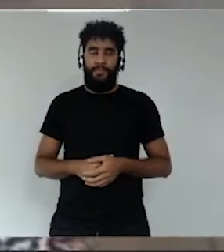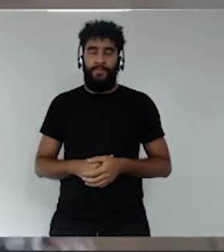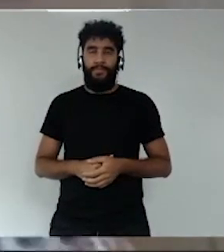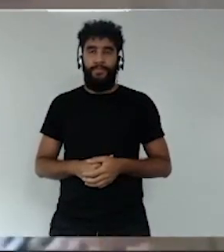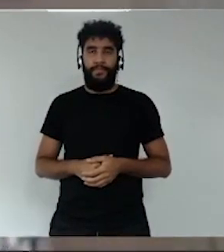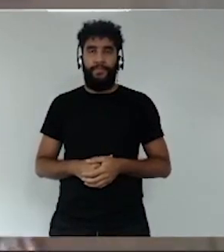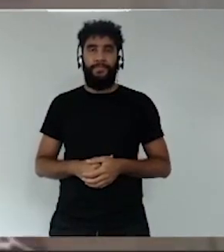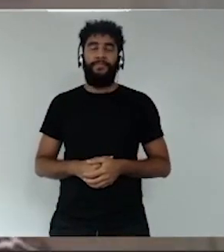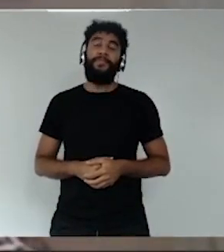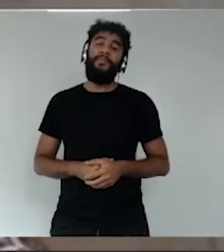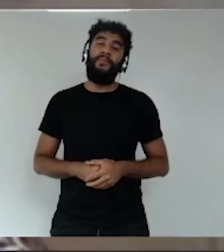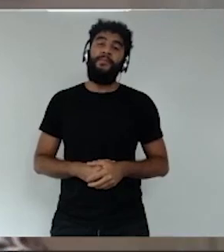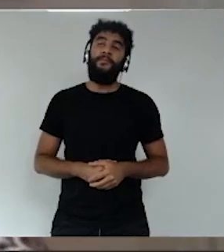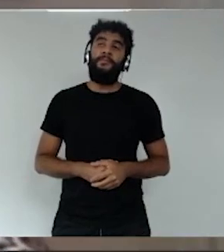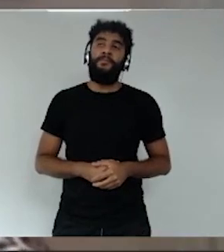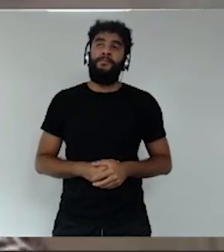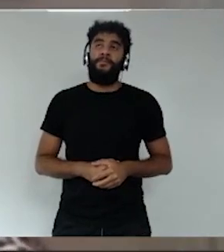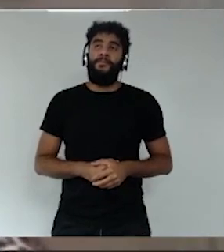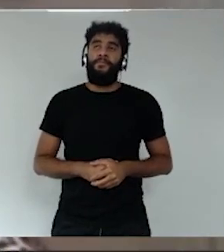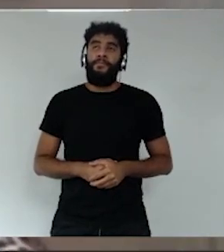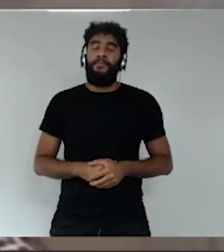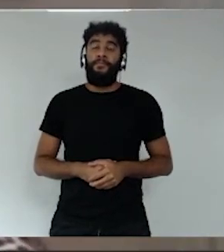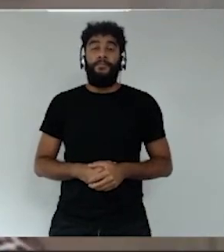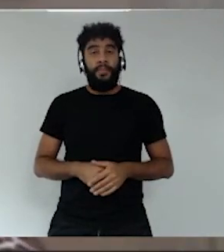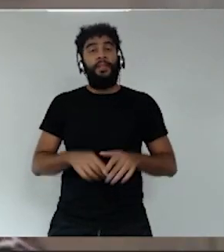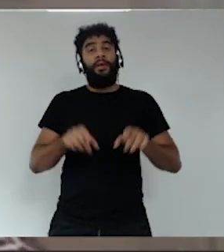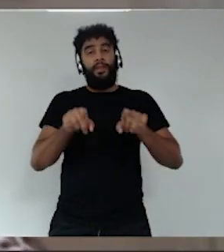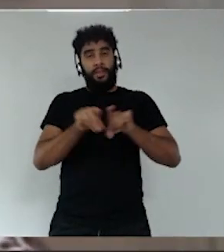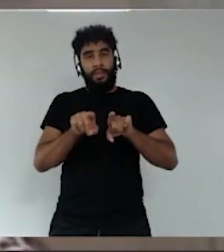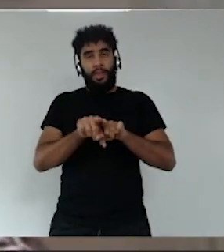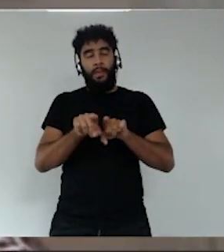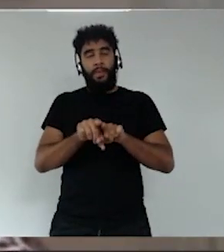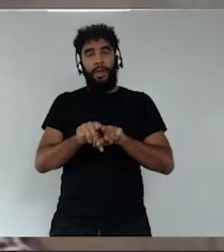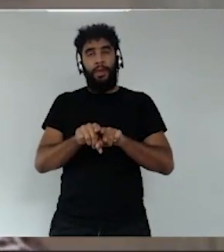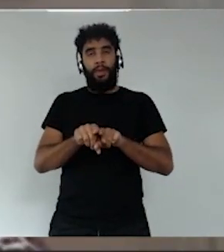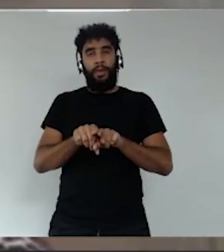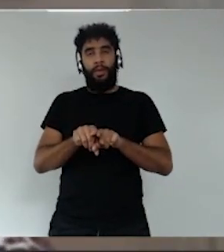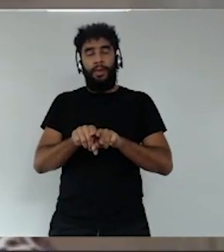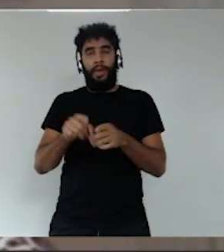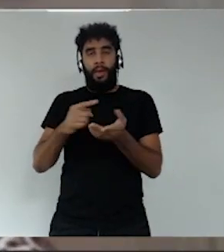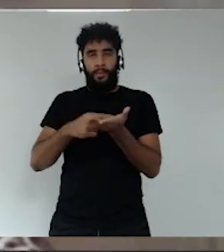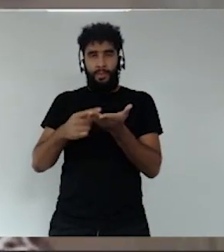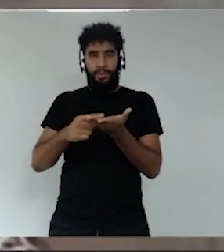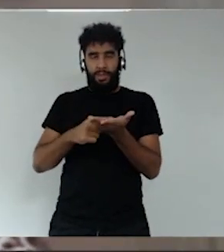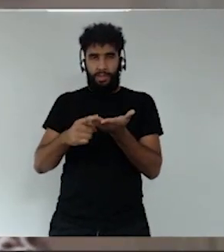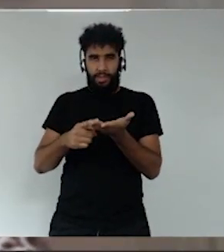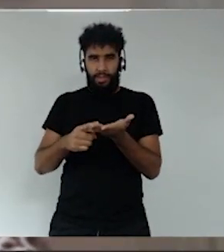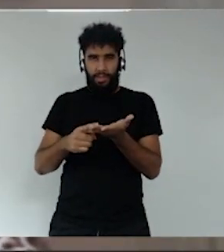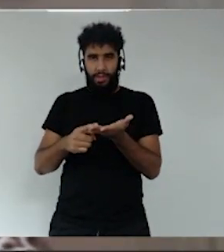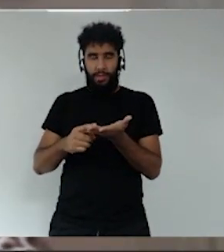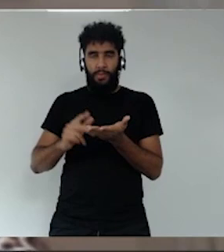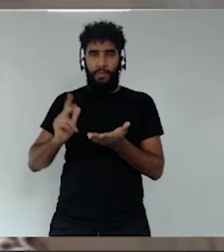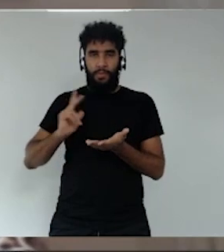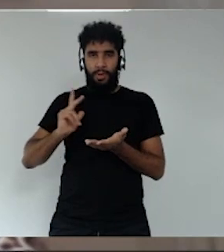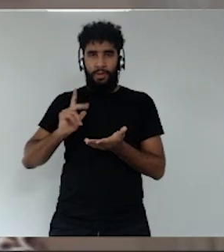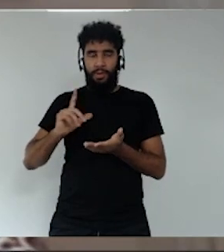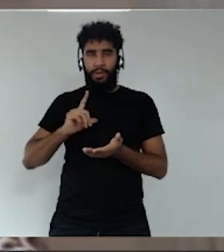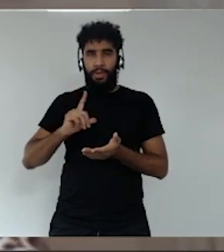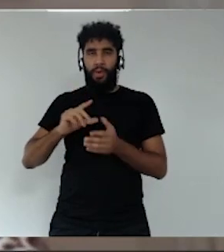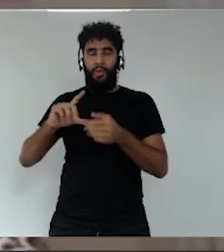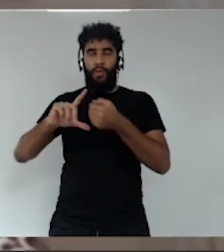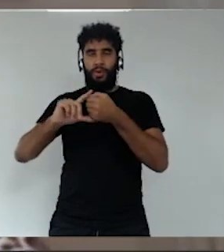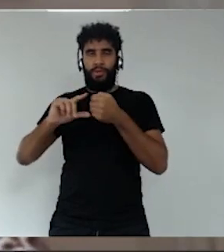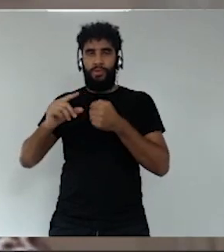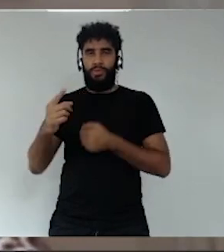especializada. E o procedimento também, né? Nesse caso, o procedimento da mediação privada, ele vem previsto nos artigos 21 a 23 da Lei